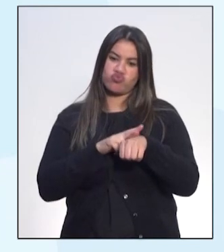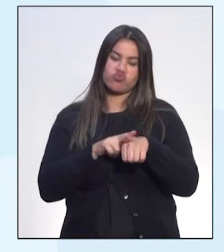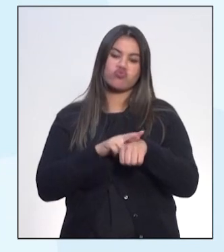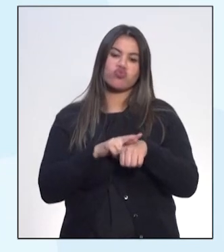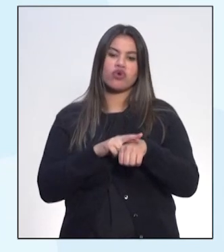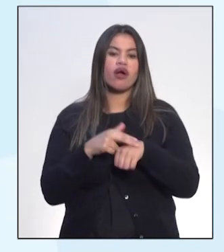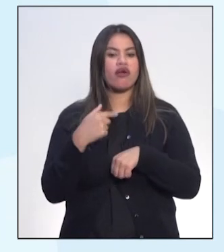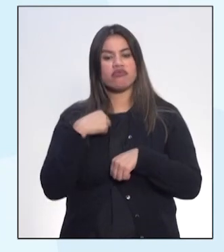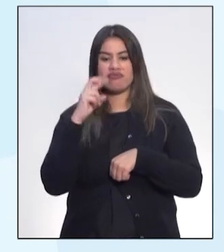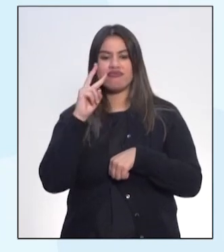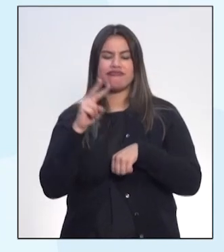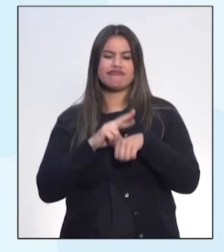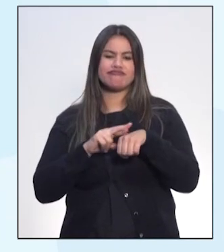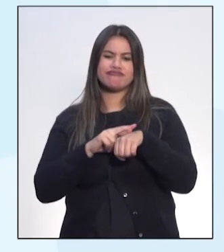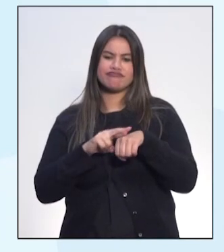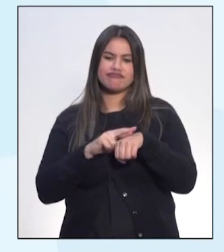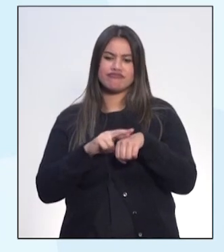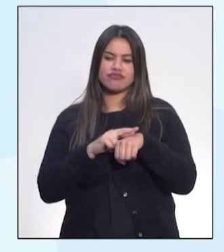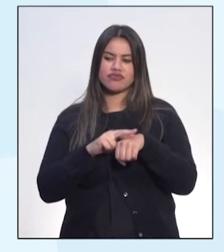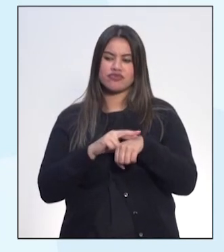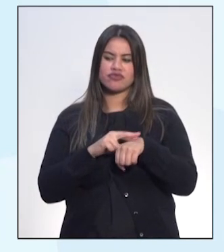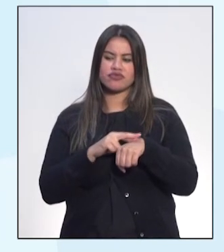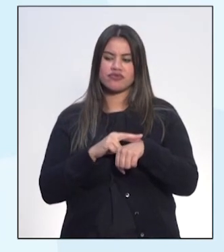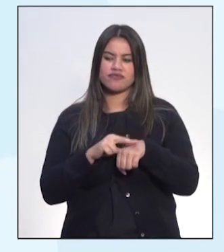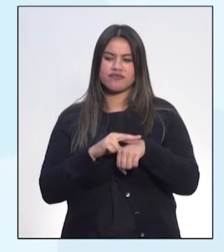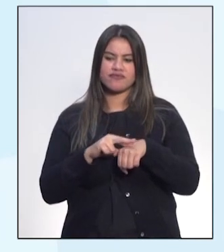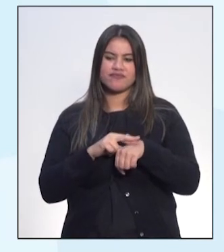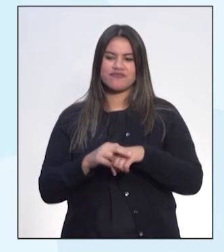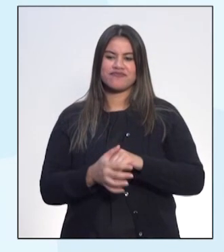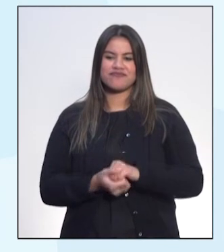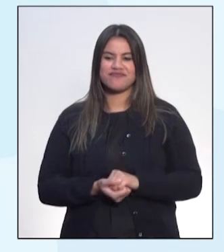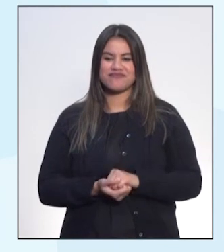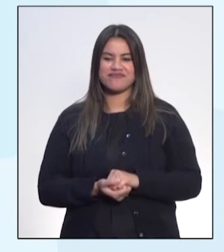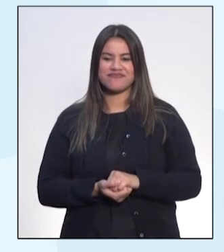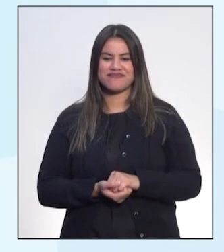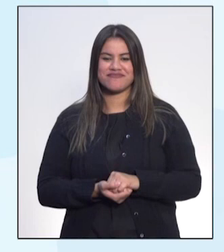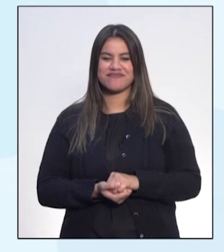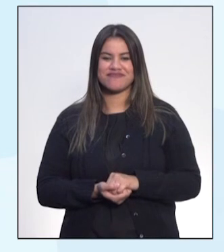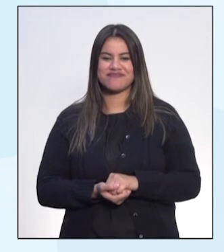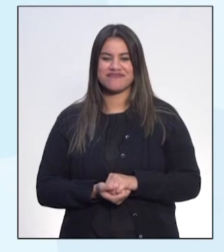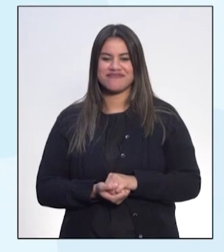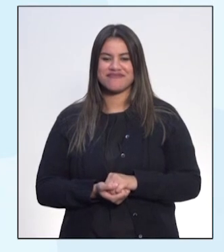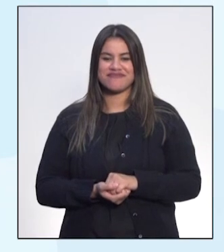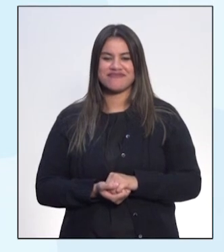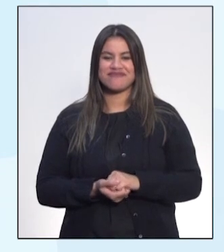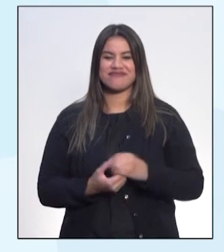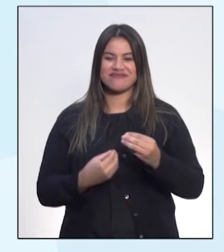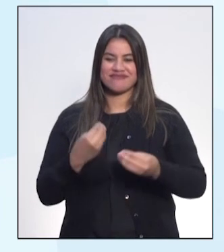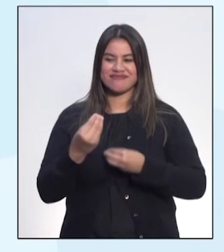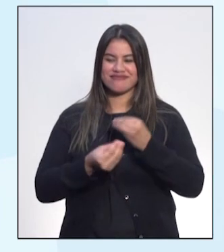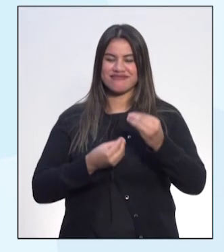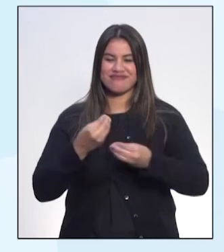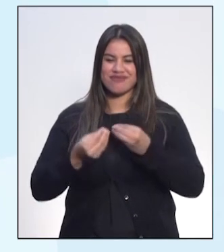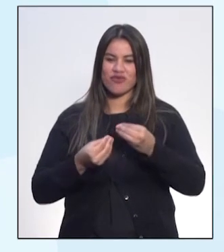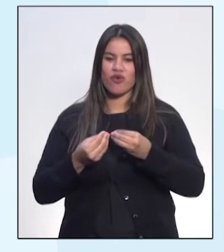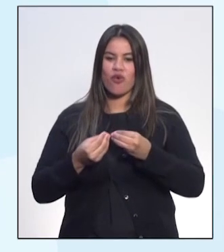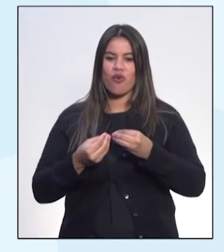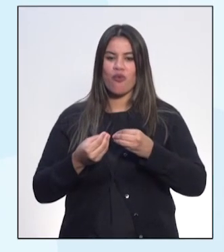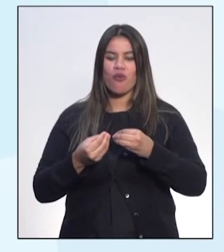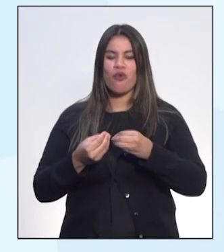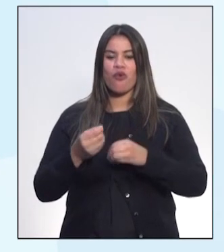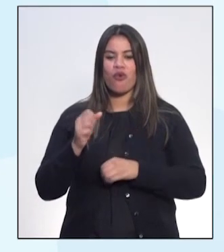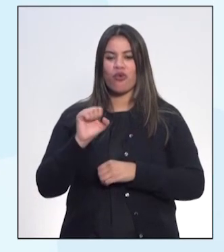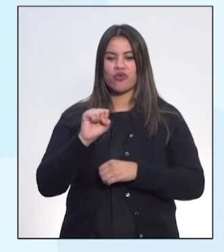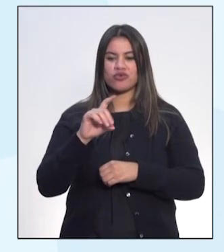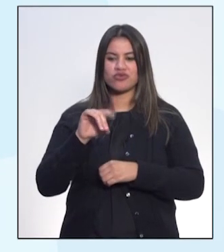que eu estou vendo roxinho aqui. O verde vai ser o cloro, que é um átomo um pouco maior, E o sódio vai ser o azulado, ali, o roxo